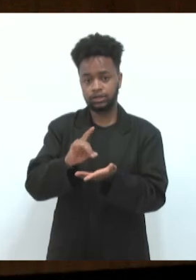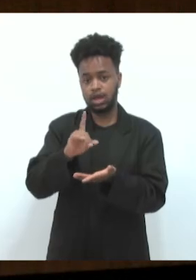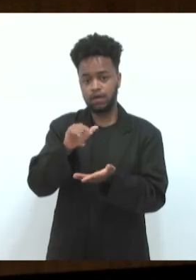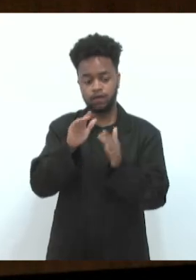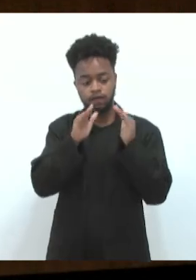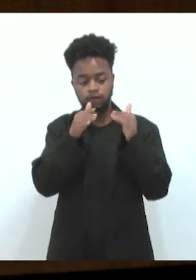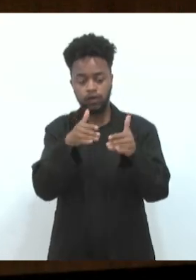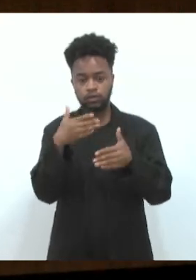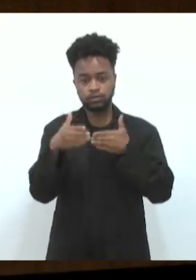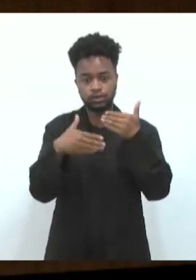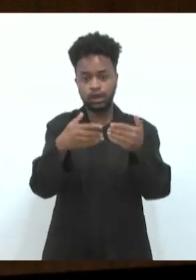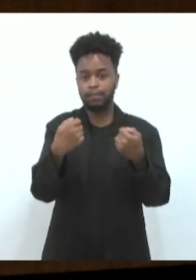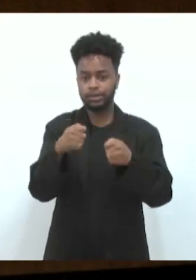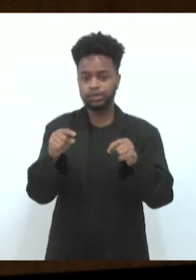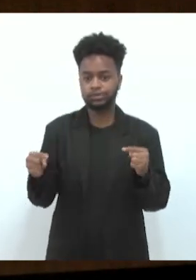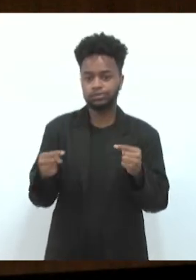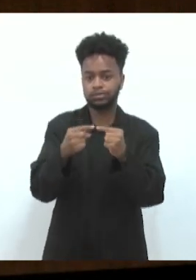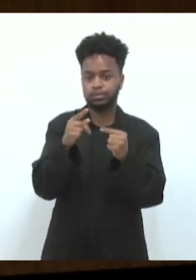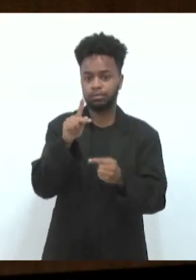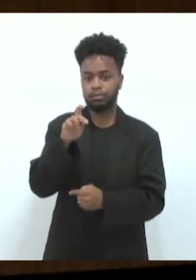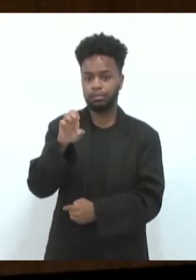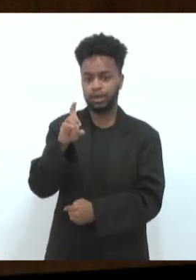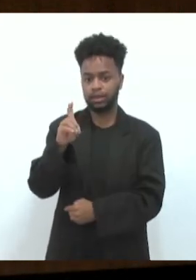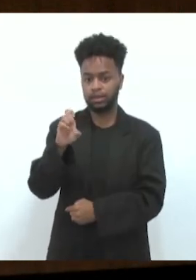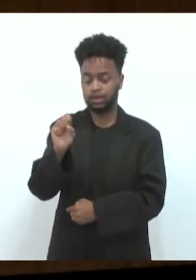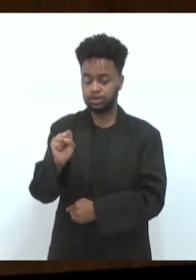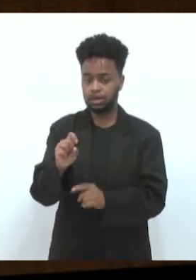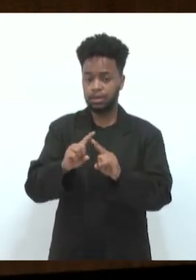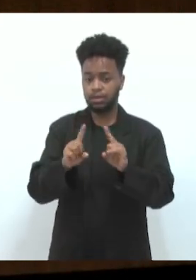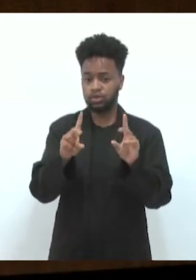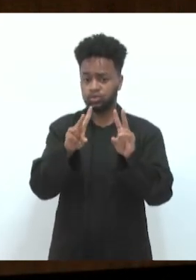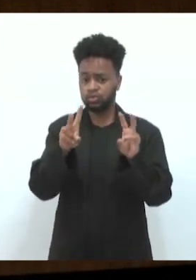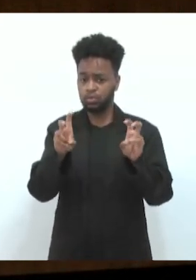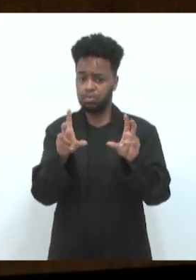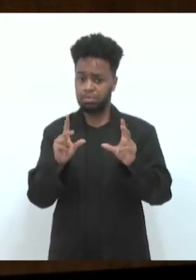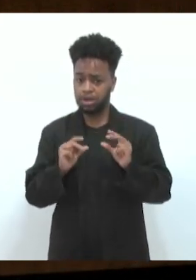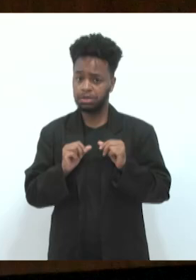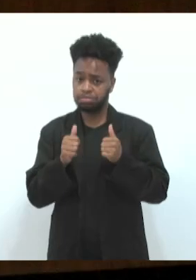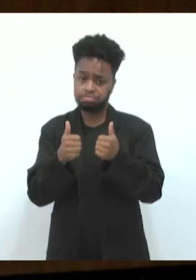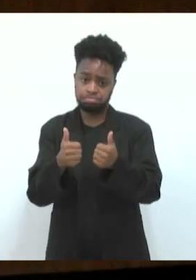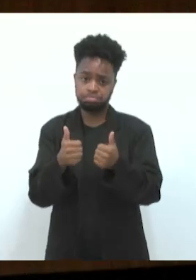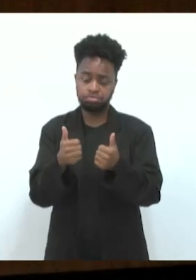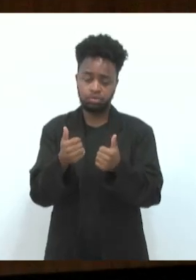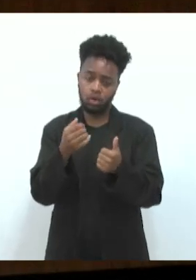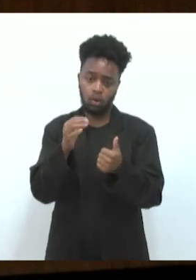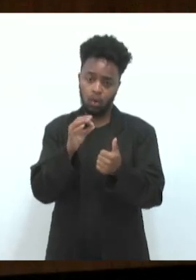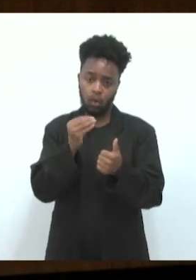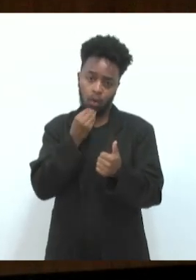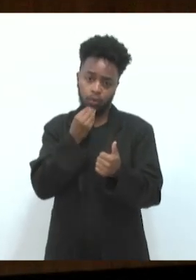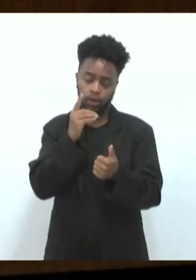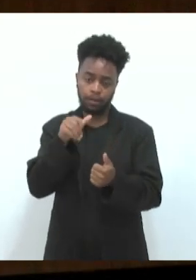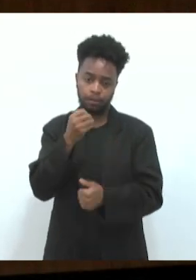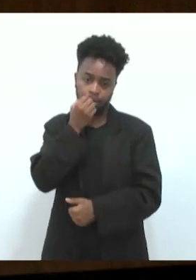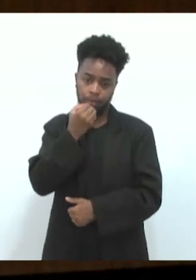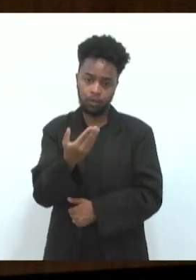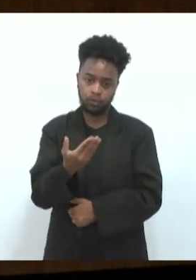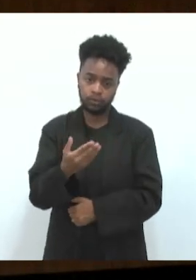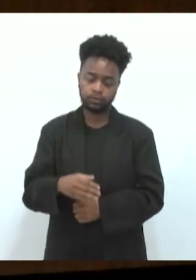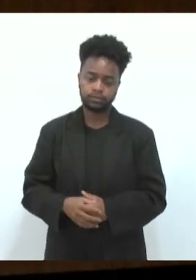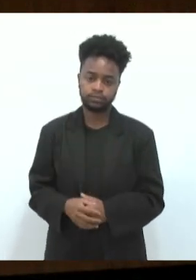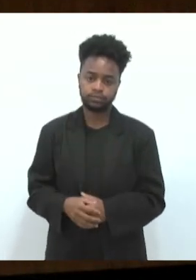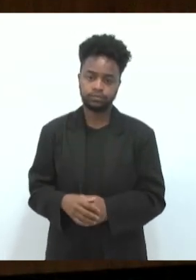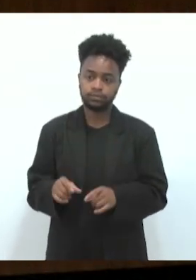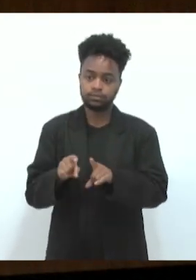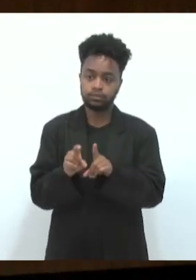desenvolvimento, tem que estar compatível com o PEDES. No mérito, o projeto é inegavelmente bom, né? E